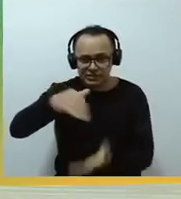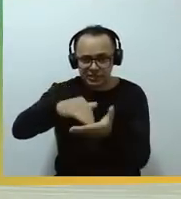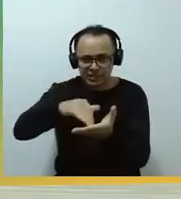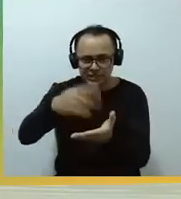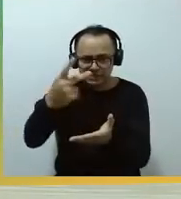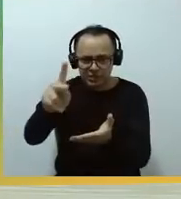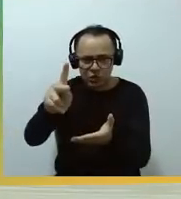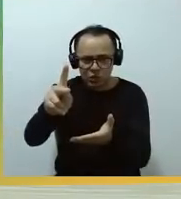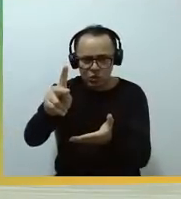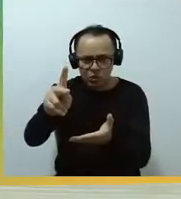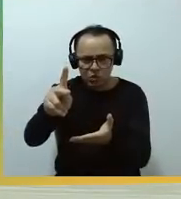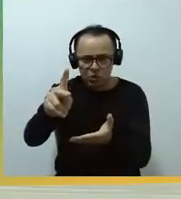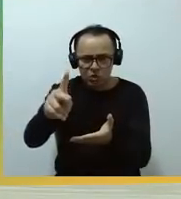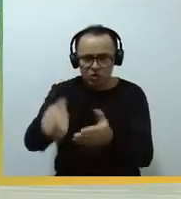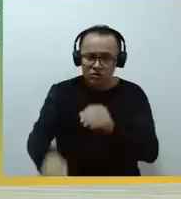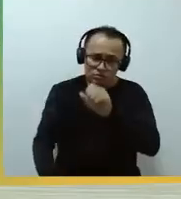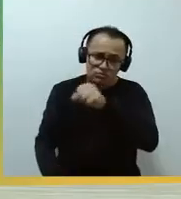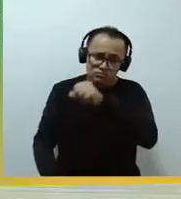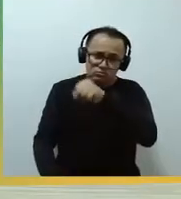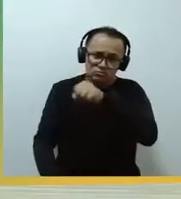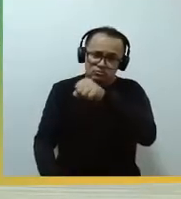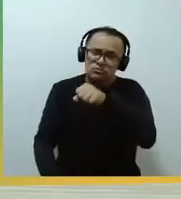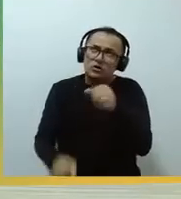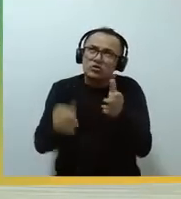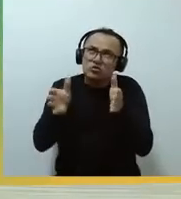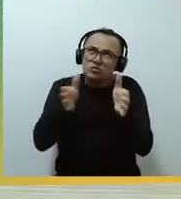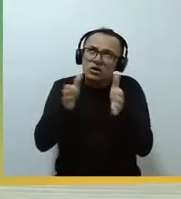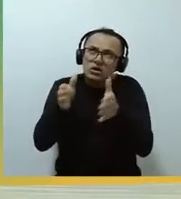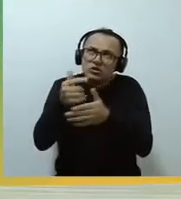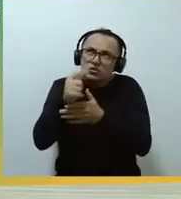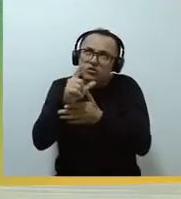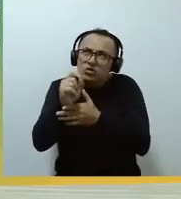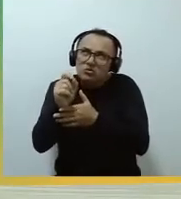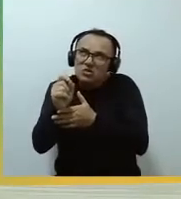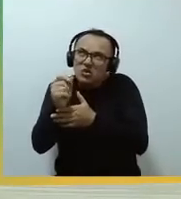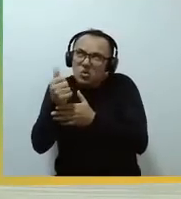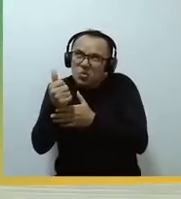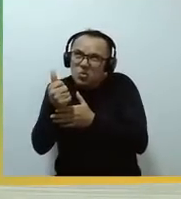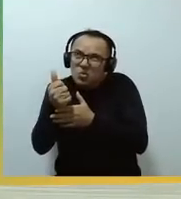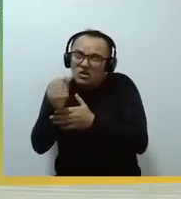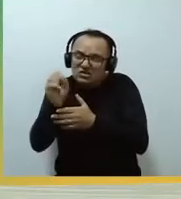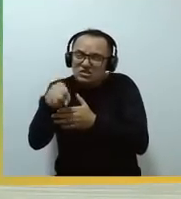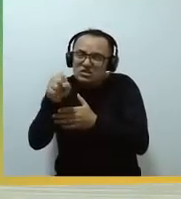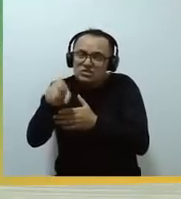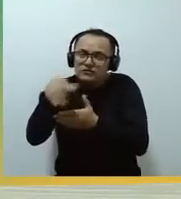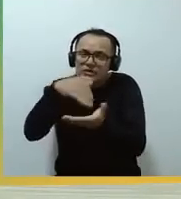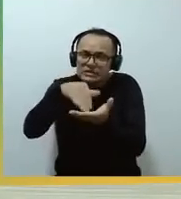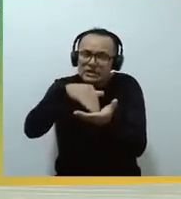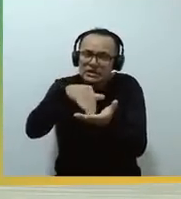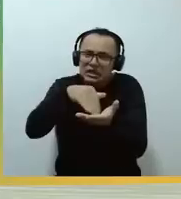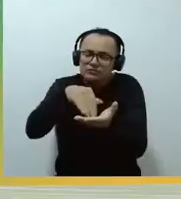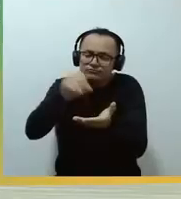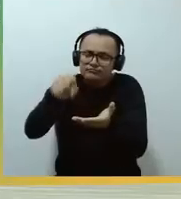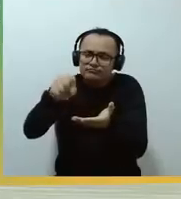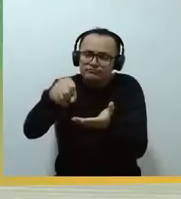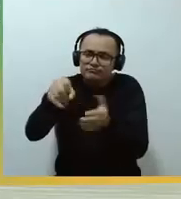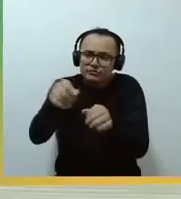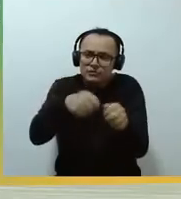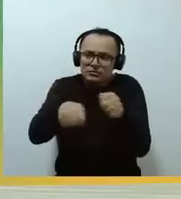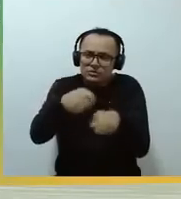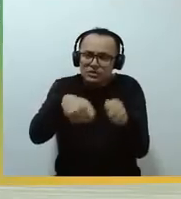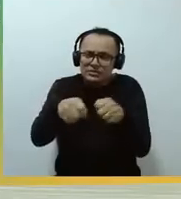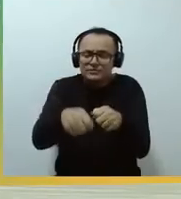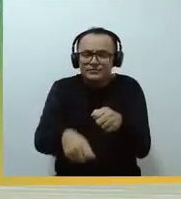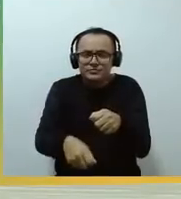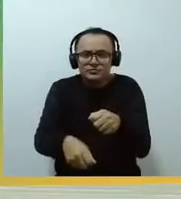era no período de 2001, acho que sim, ele foi secretário, sim, de administração. Tá. O Antônio